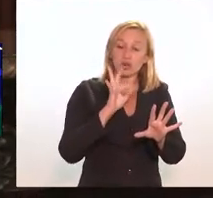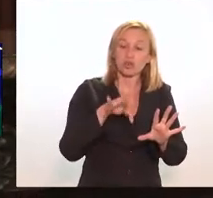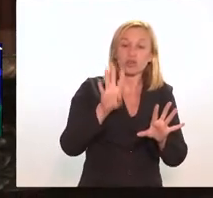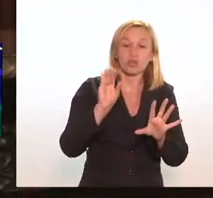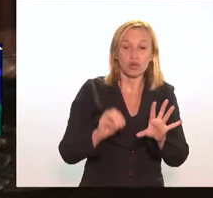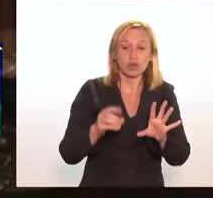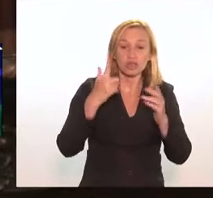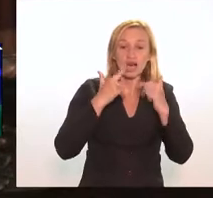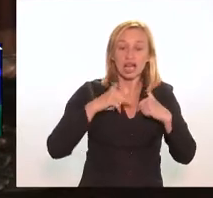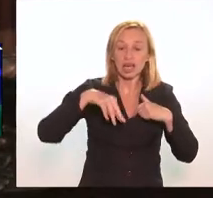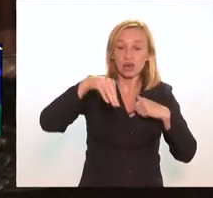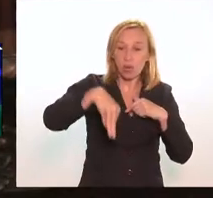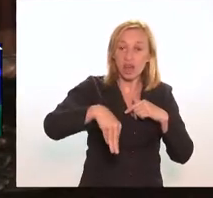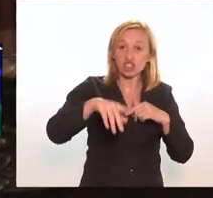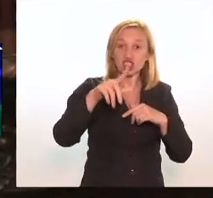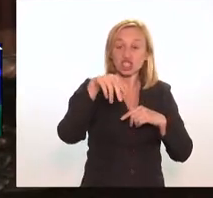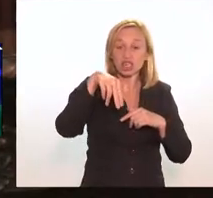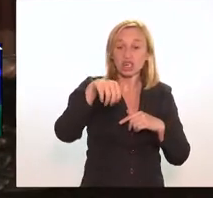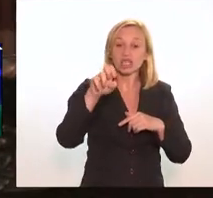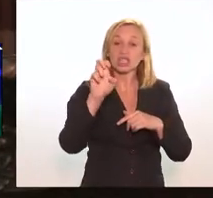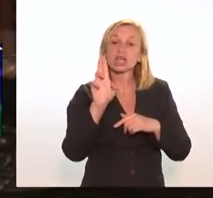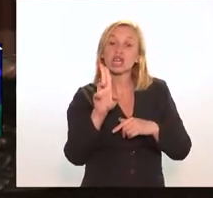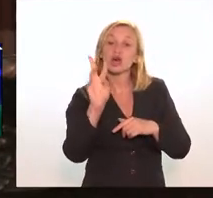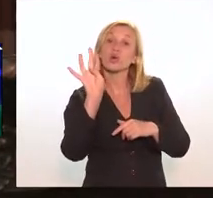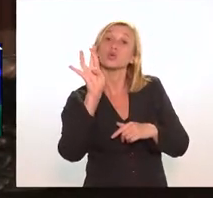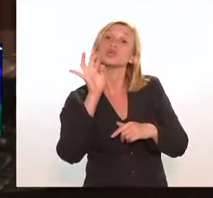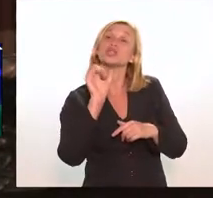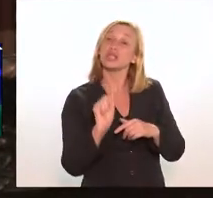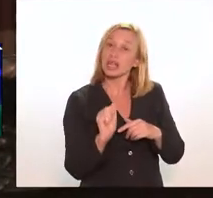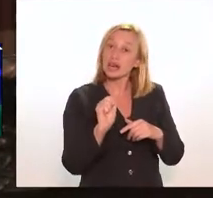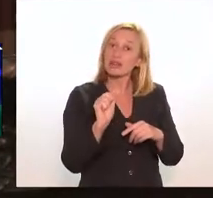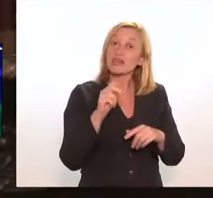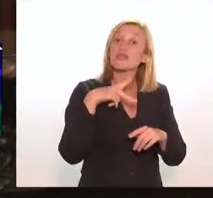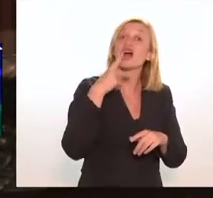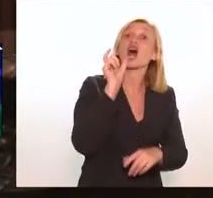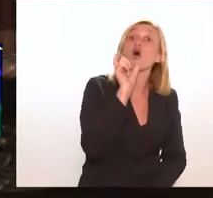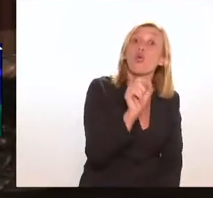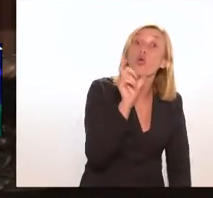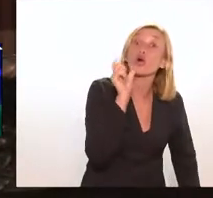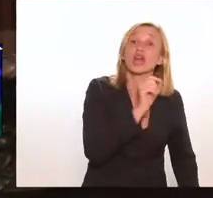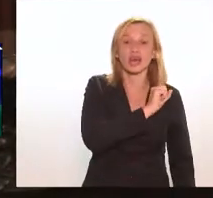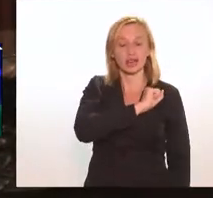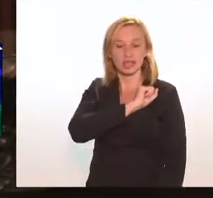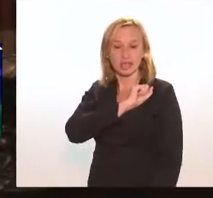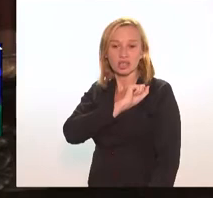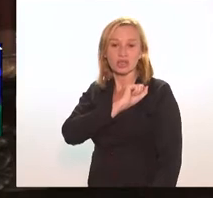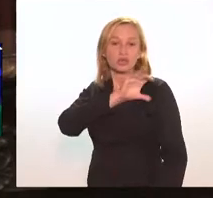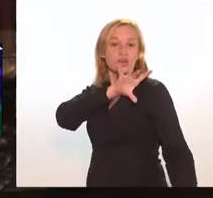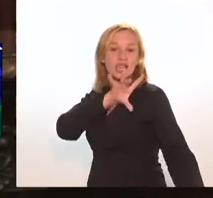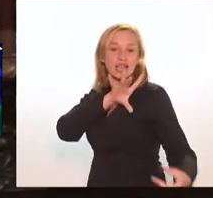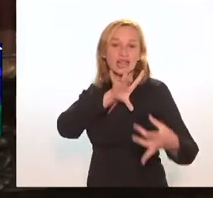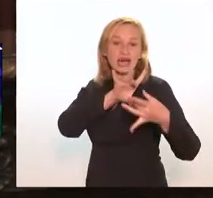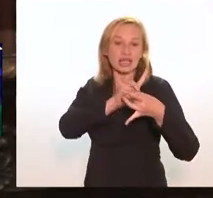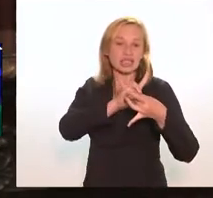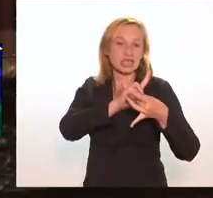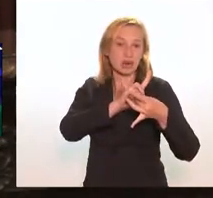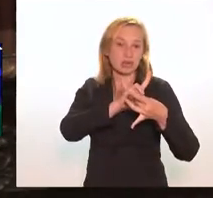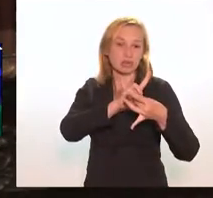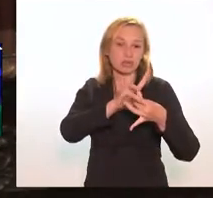linguagem dita neutra, vai revelar sua estreita ligação com os